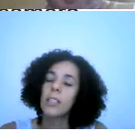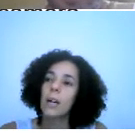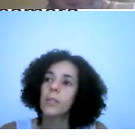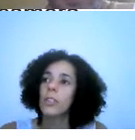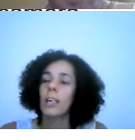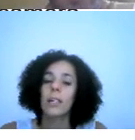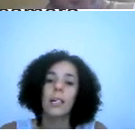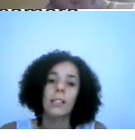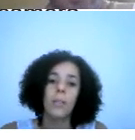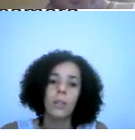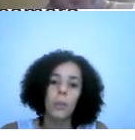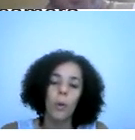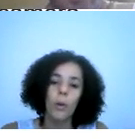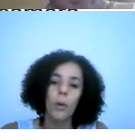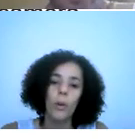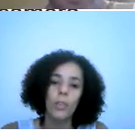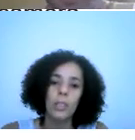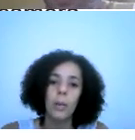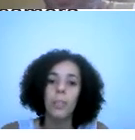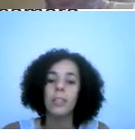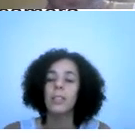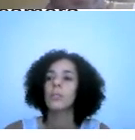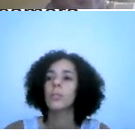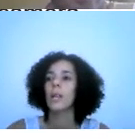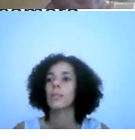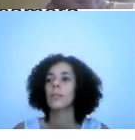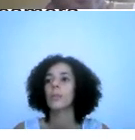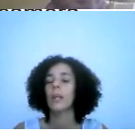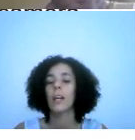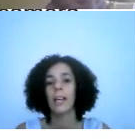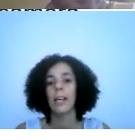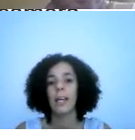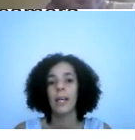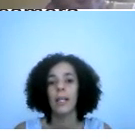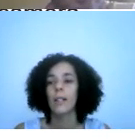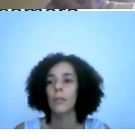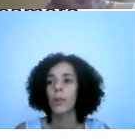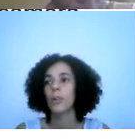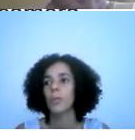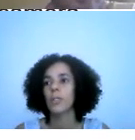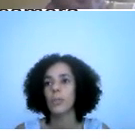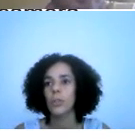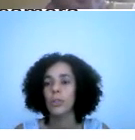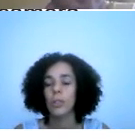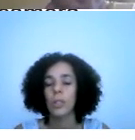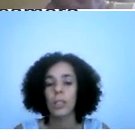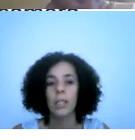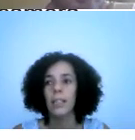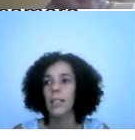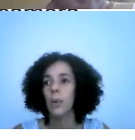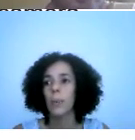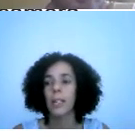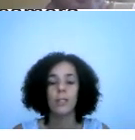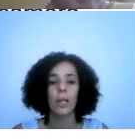Entre as causas da invasão biológica, né, o início dela foram as colonizações,